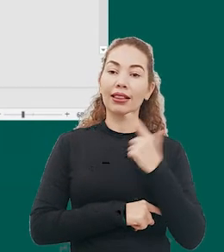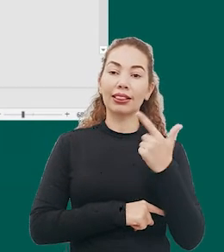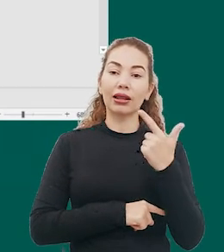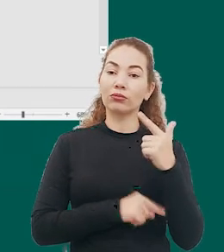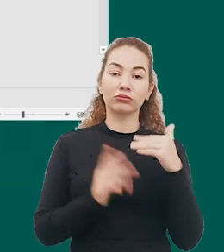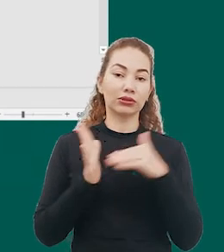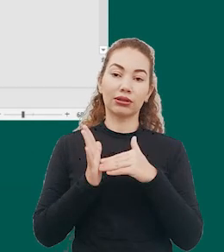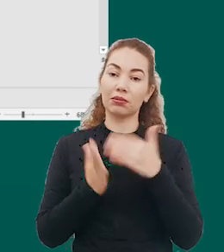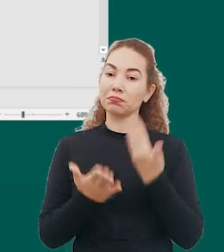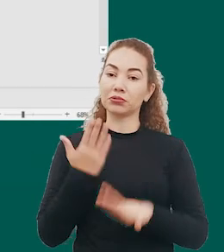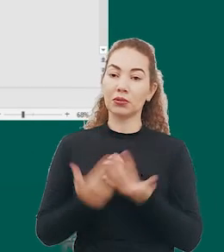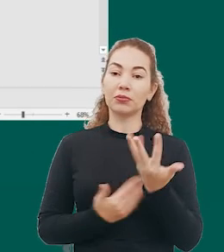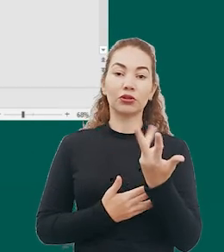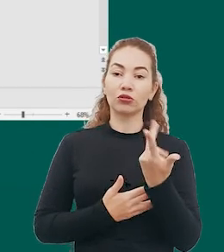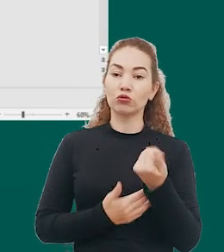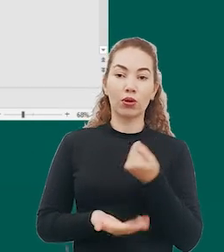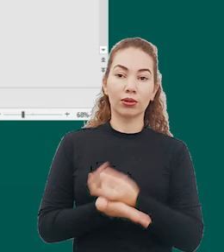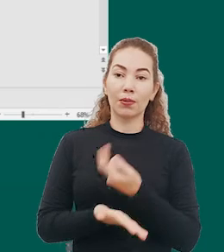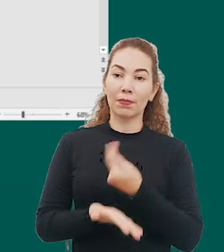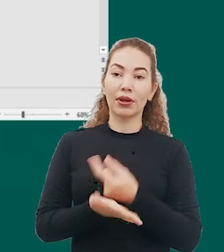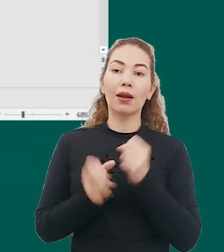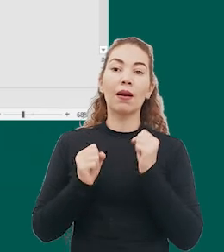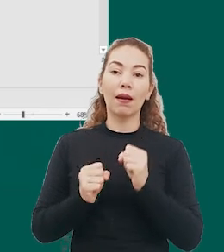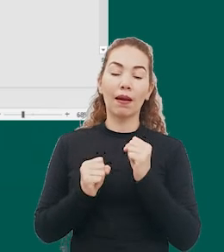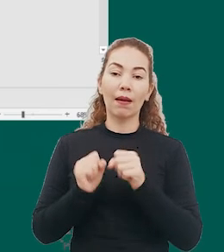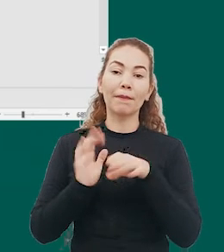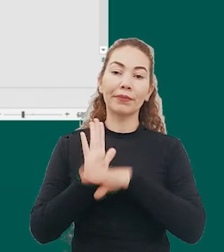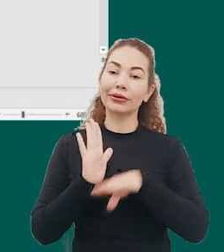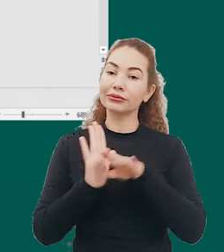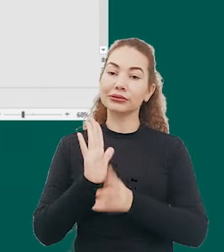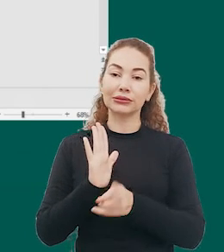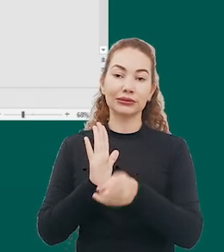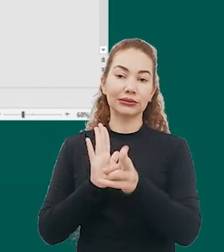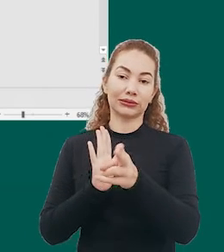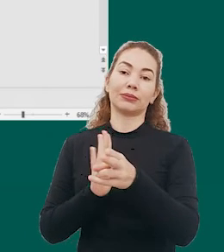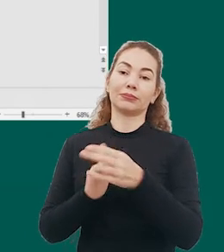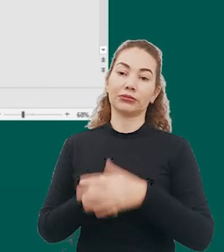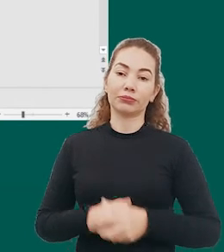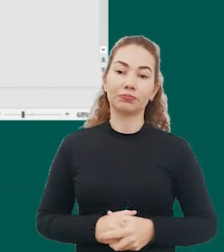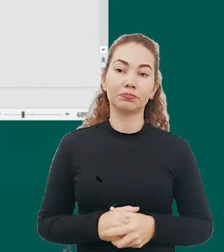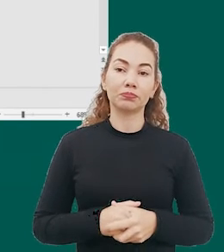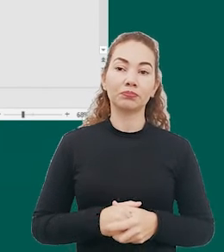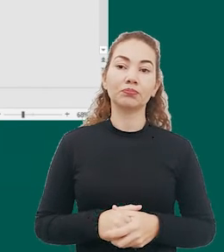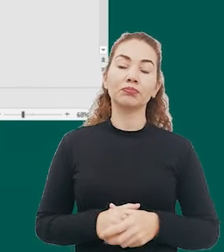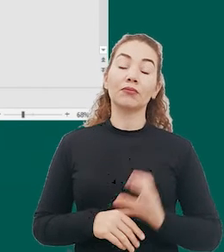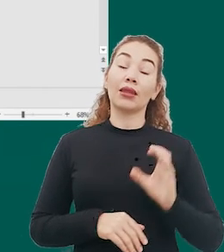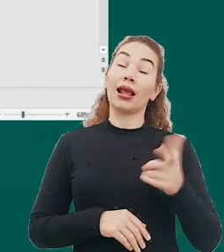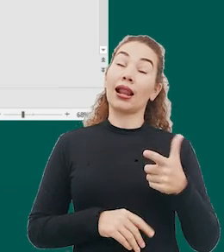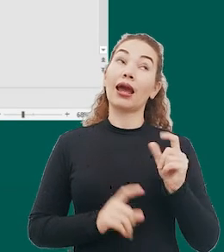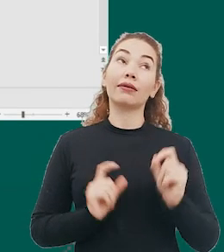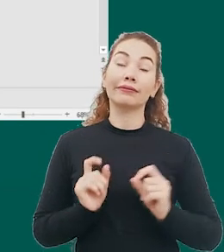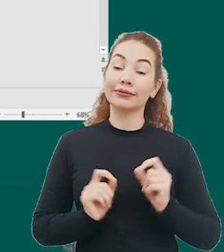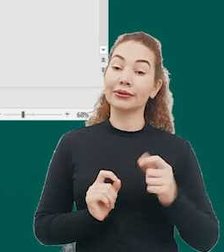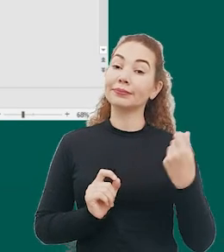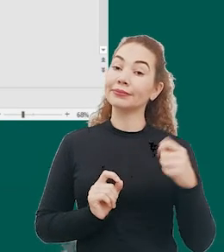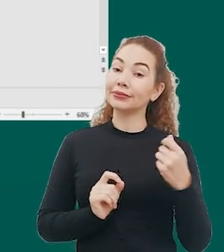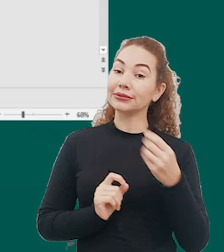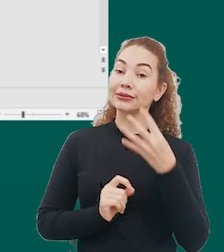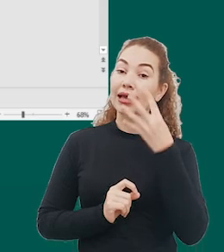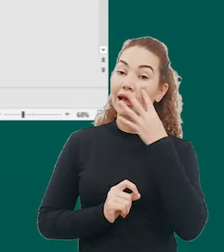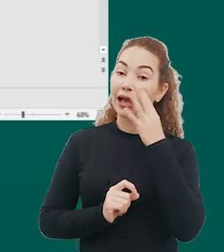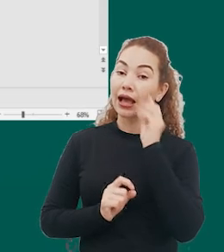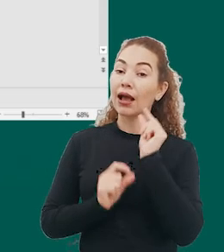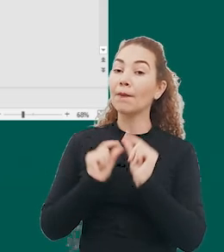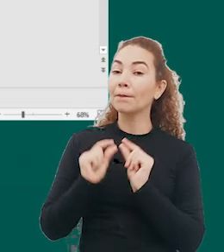Então, independente do valor que eu paguei, eu posso deduzir todos os valores pagos. É claro que nós precisamos prestar um